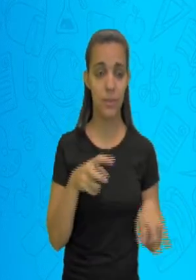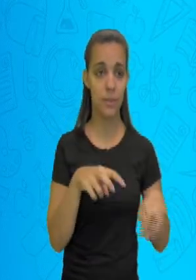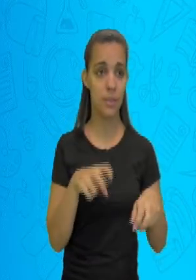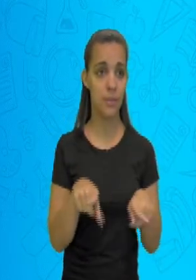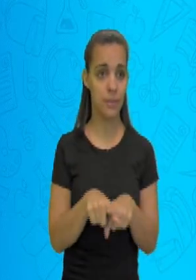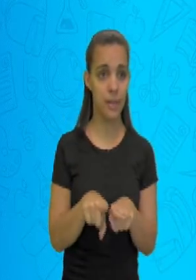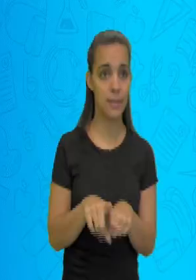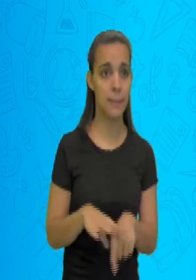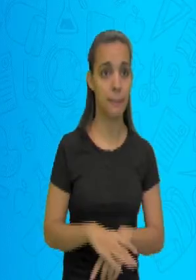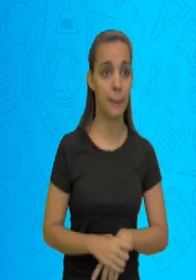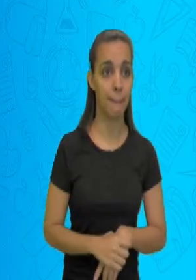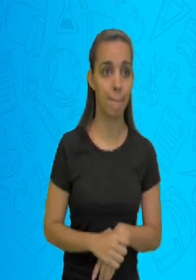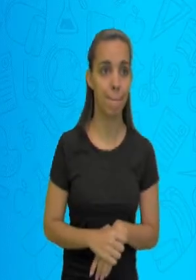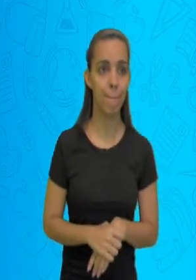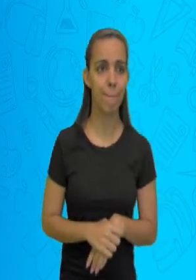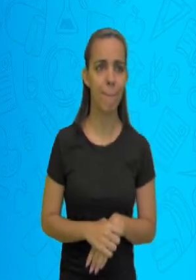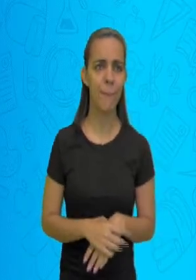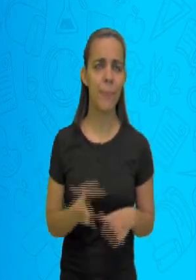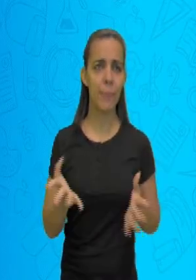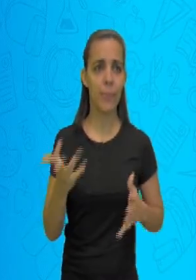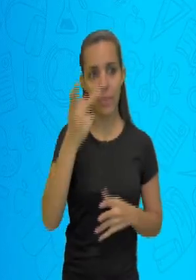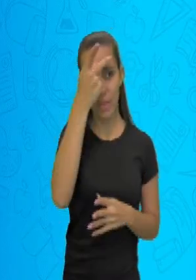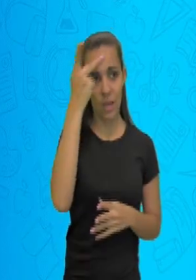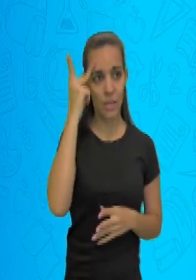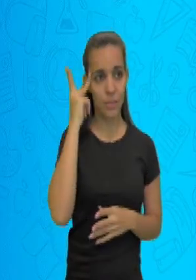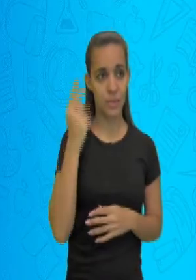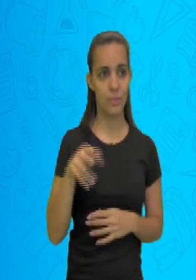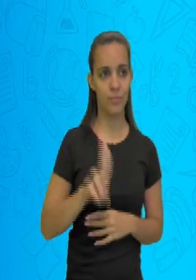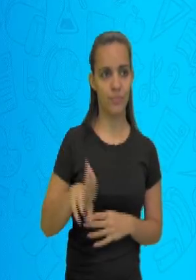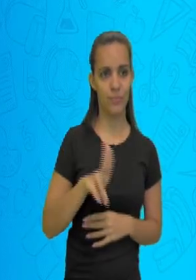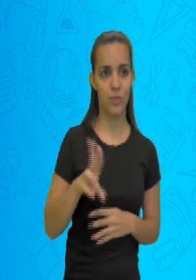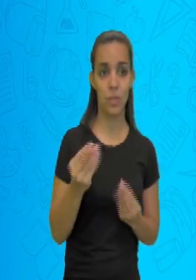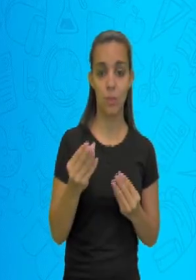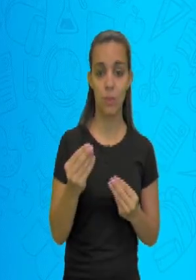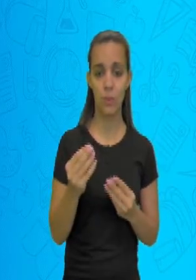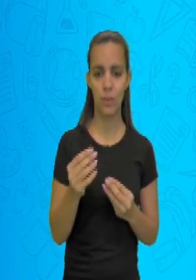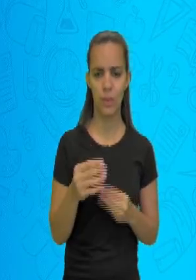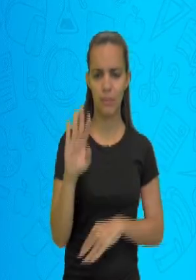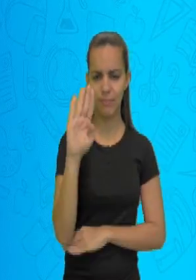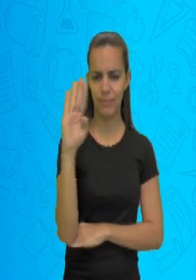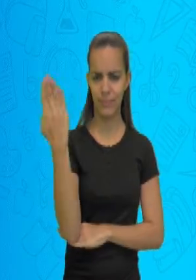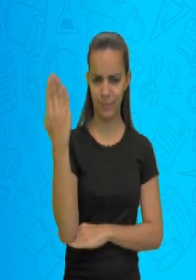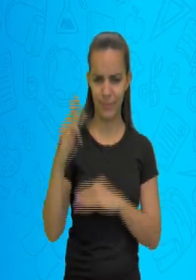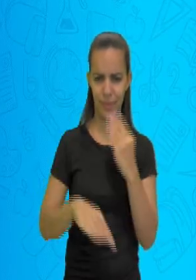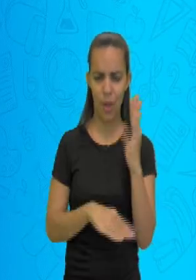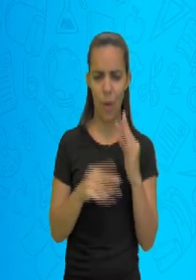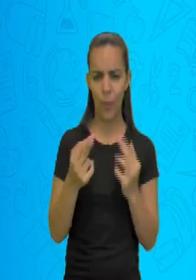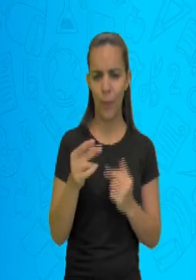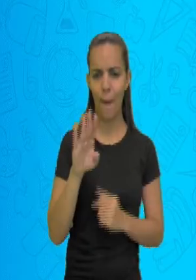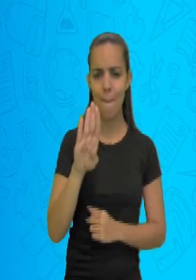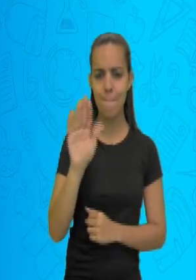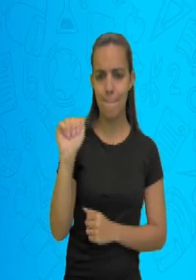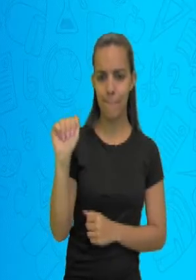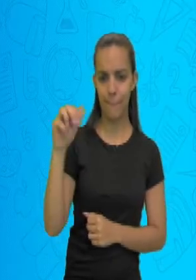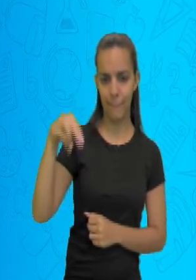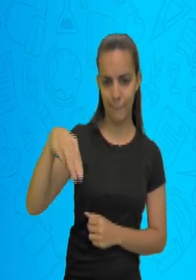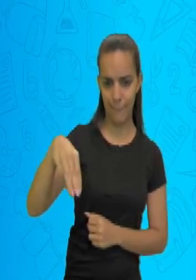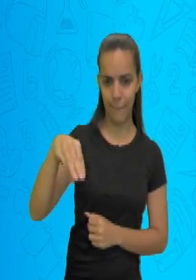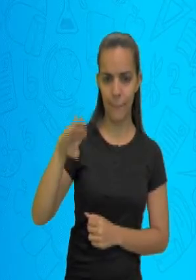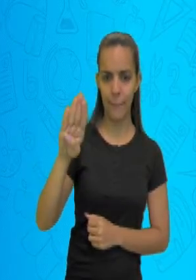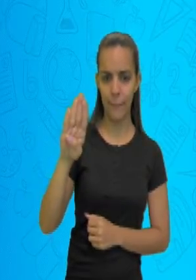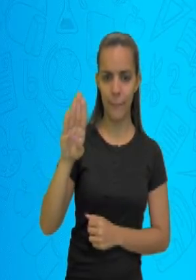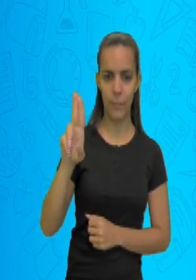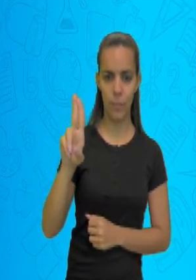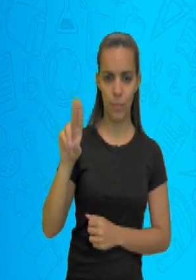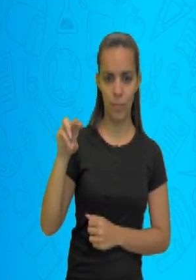elas acontecem? As pessoas usam muito o bambu. Eles cortam o bambu, fazem as